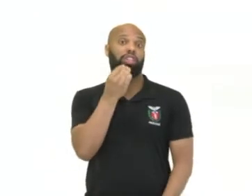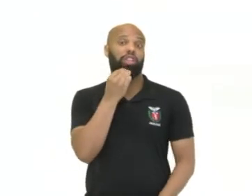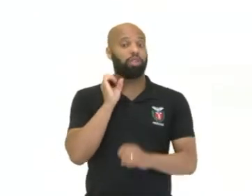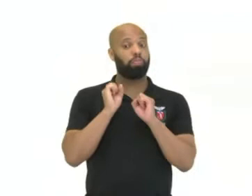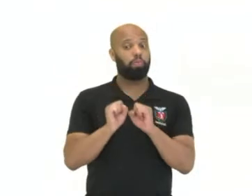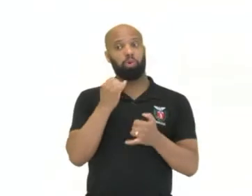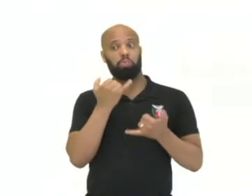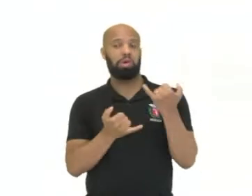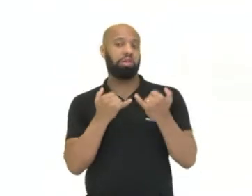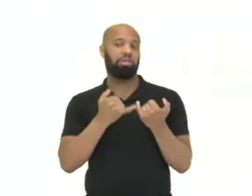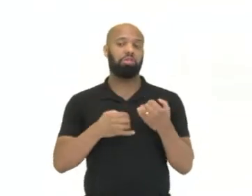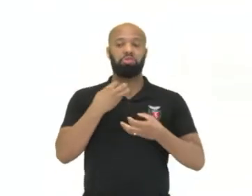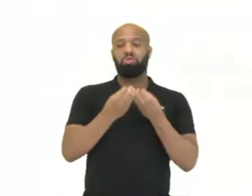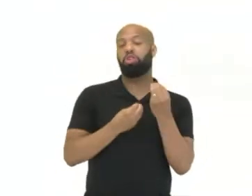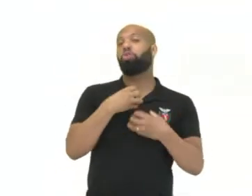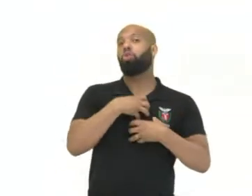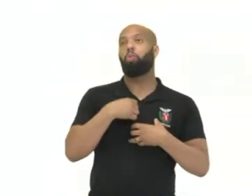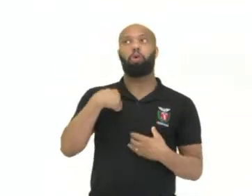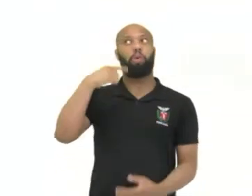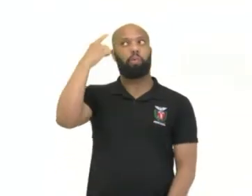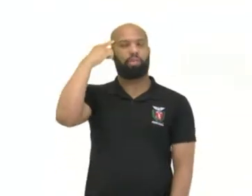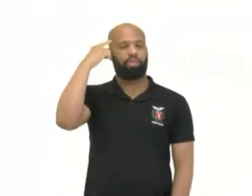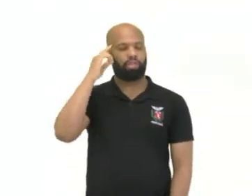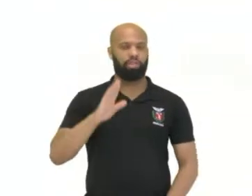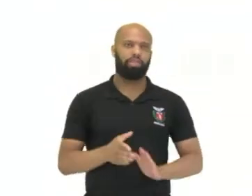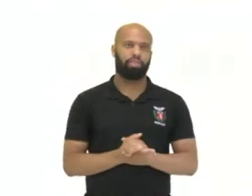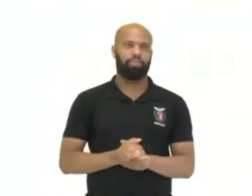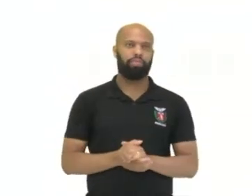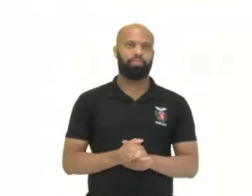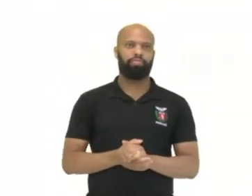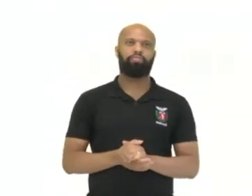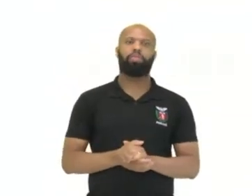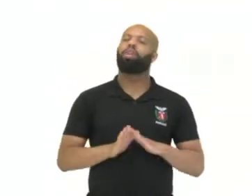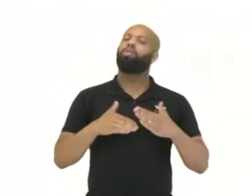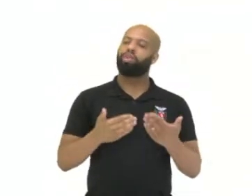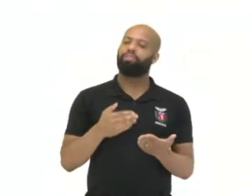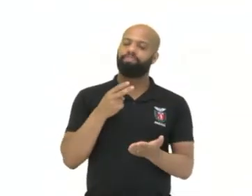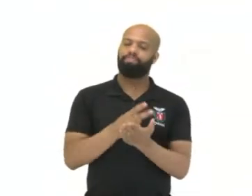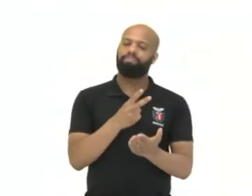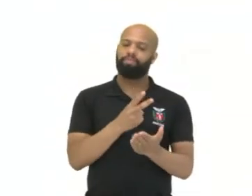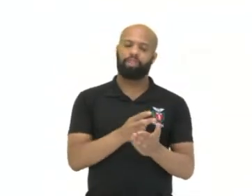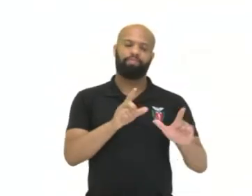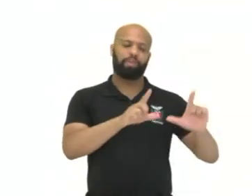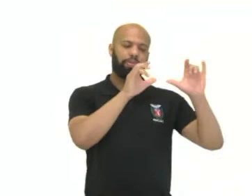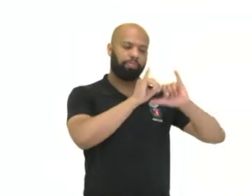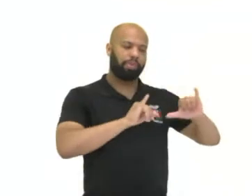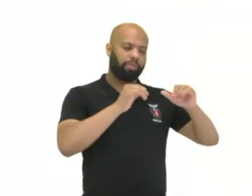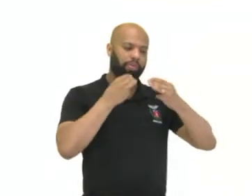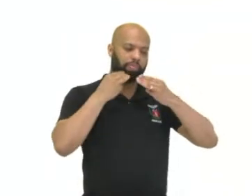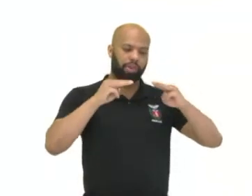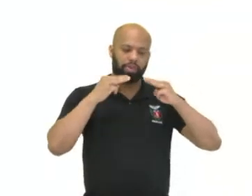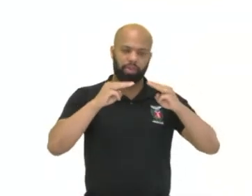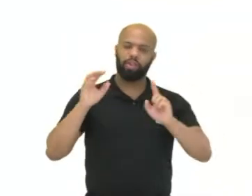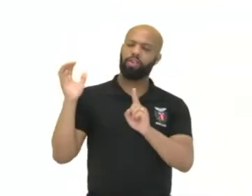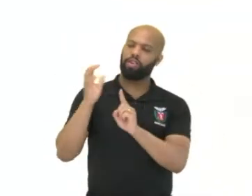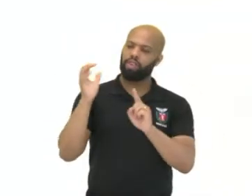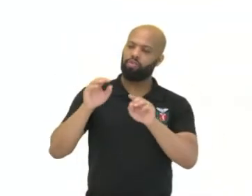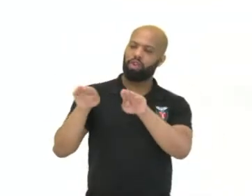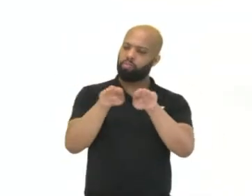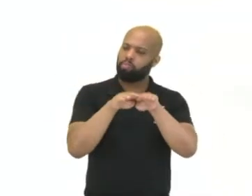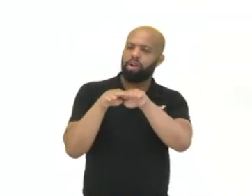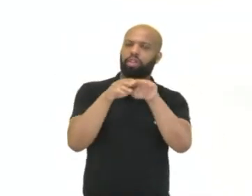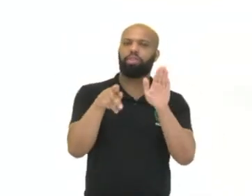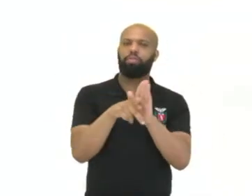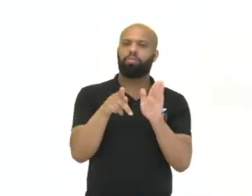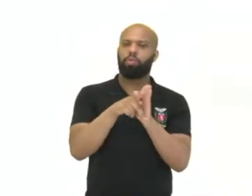um texto, como seria mais ou menos. Não é de hoje que a publicidade e a propaganda vêm impondo padrões de consumo às